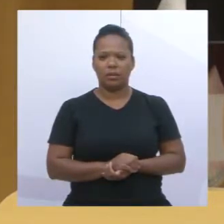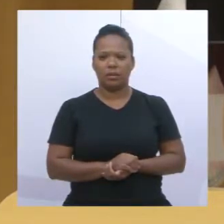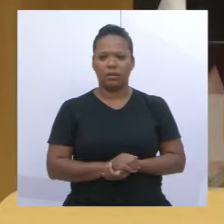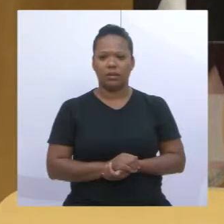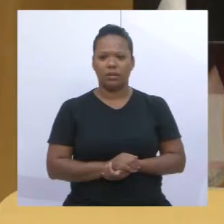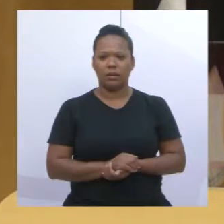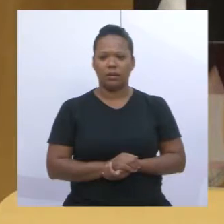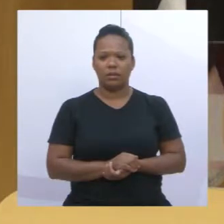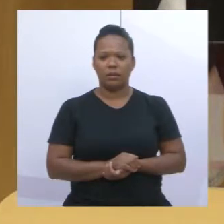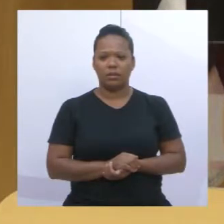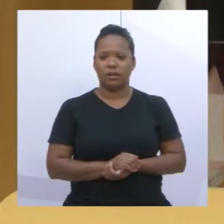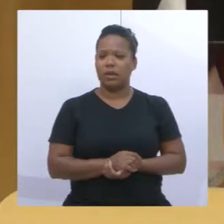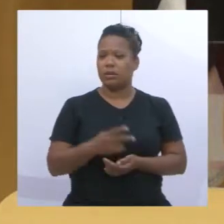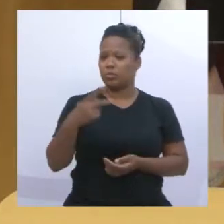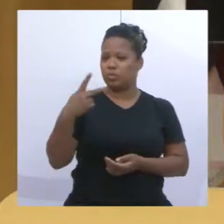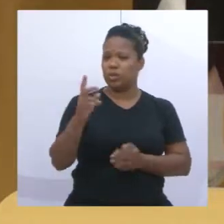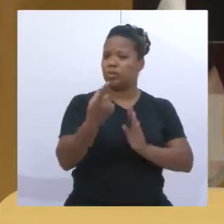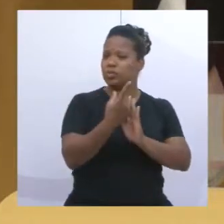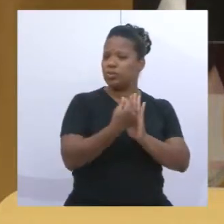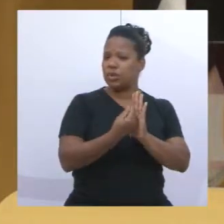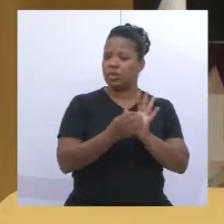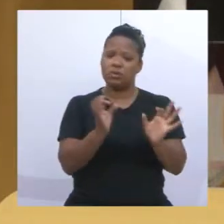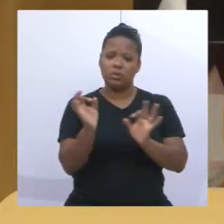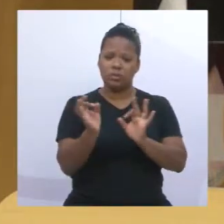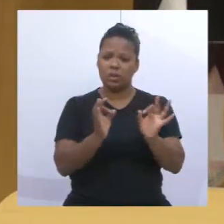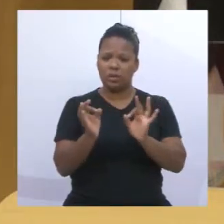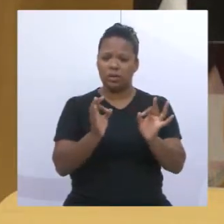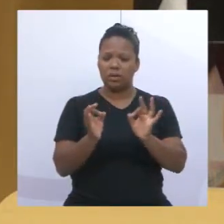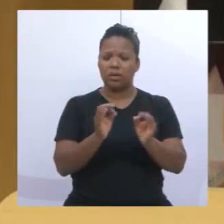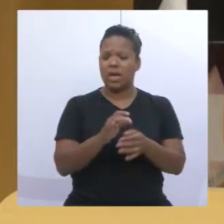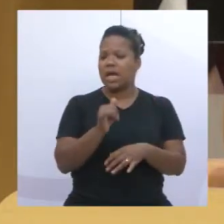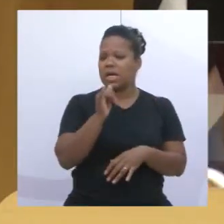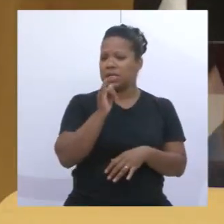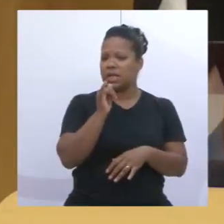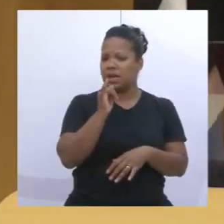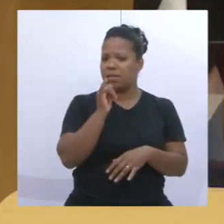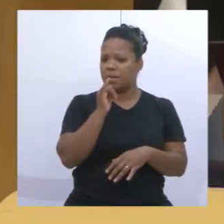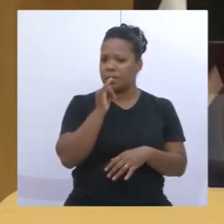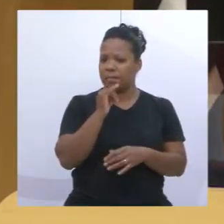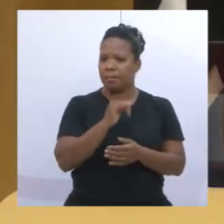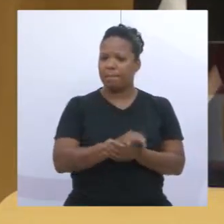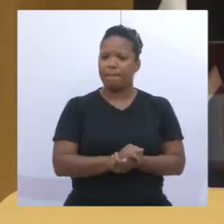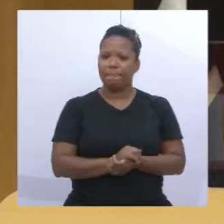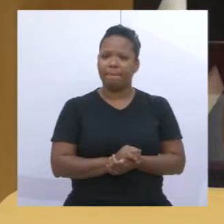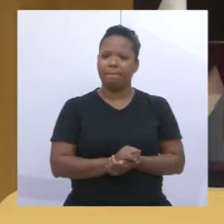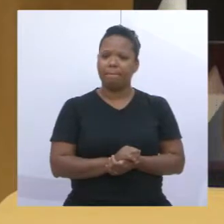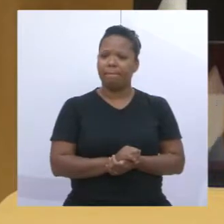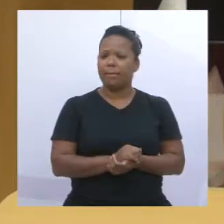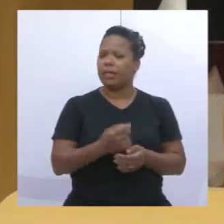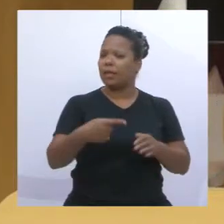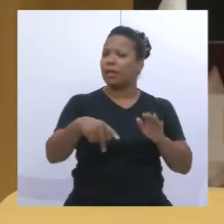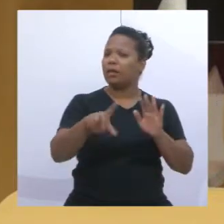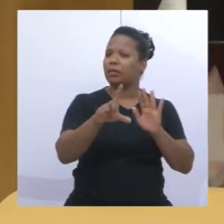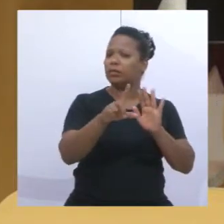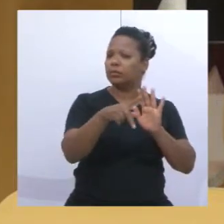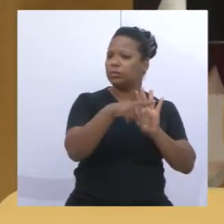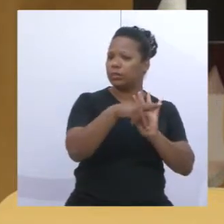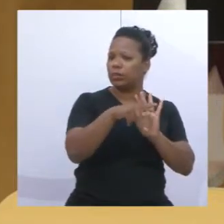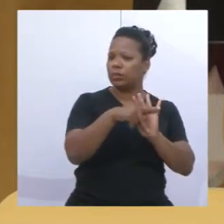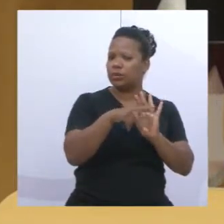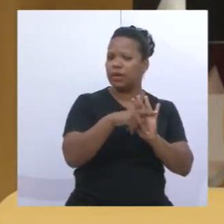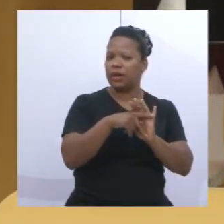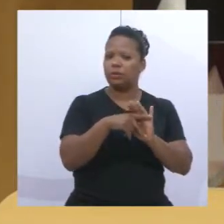através das suas finanças, se organizar e ter, por exemplo, um programa complementar na área de farmácia. Por que